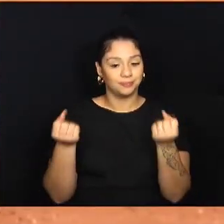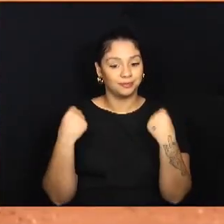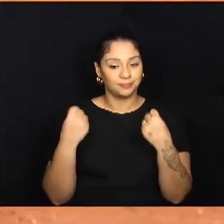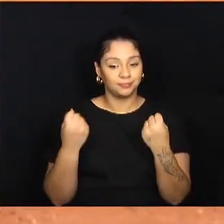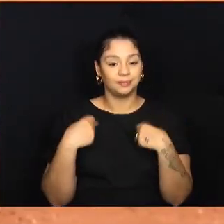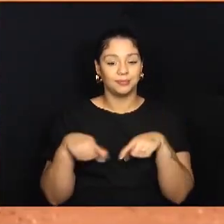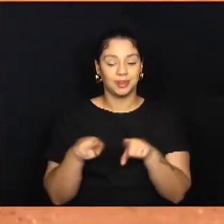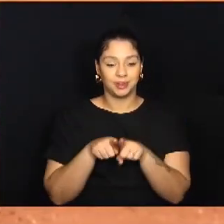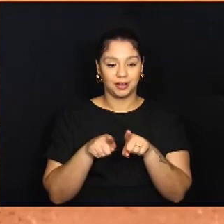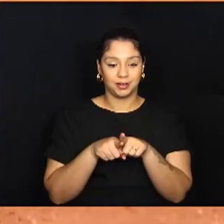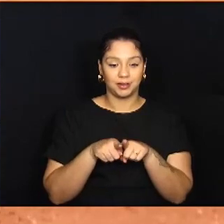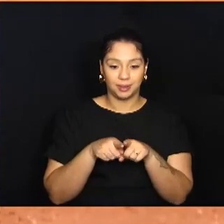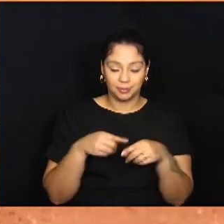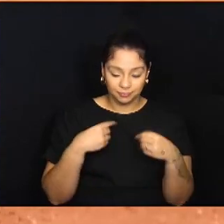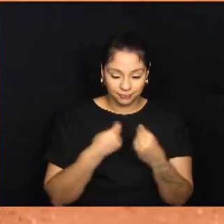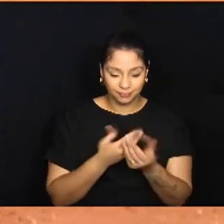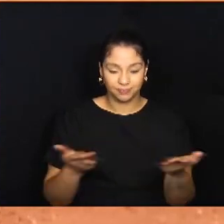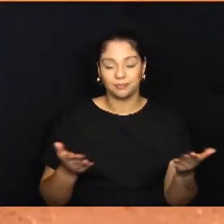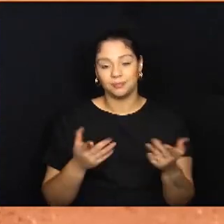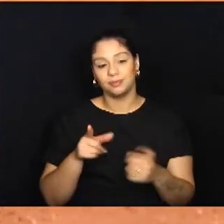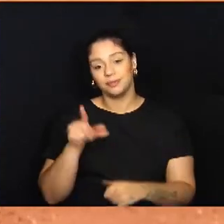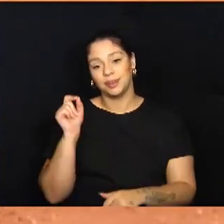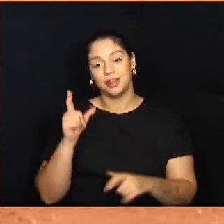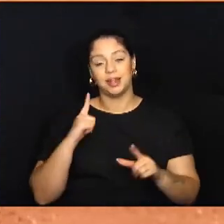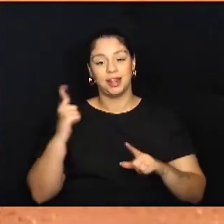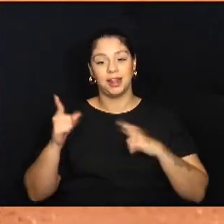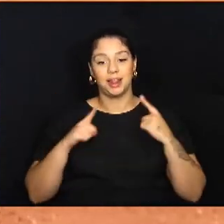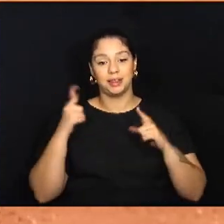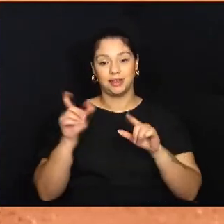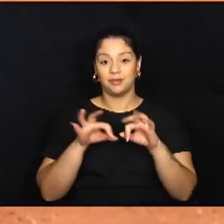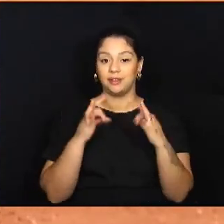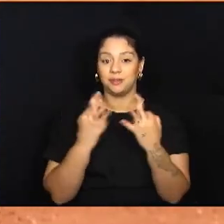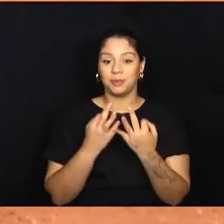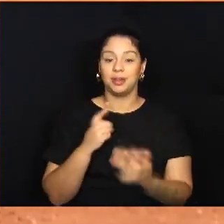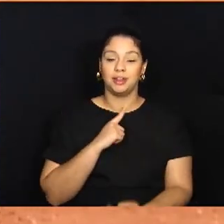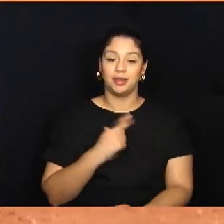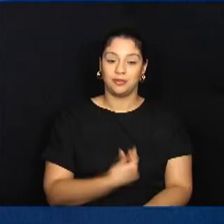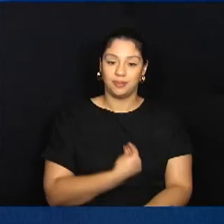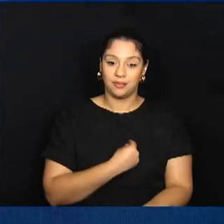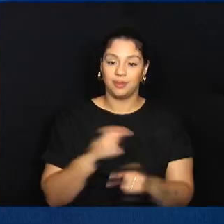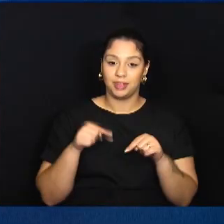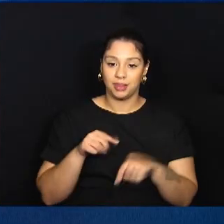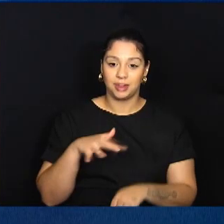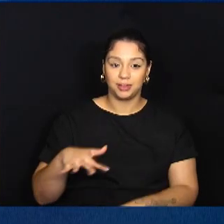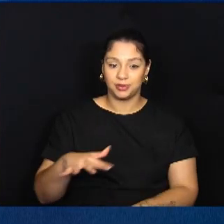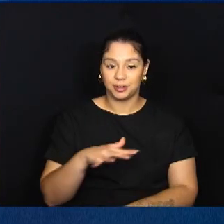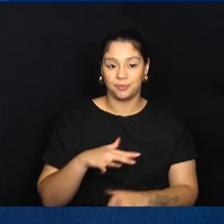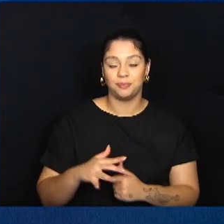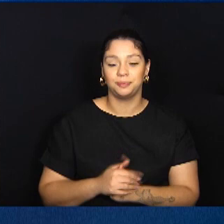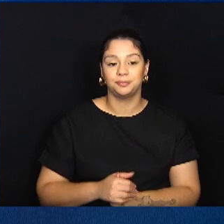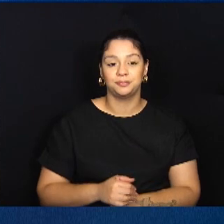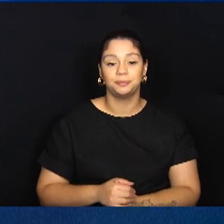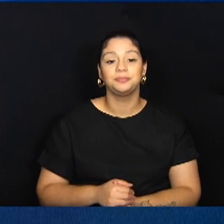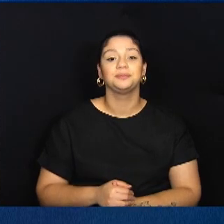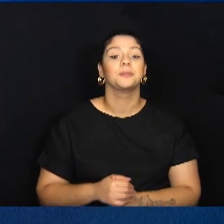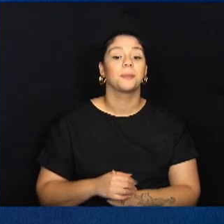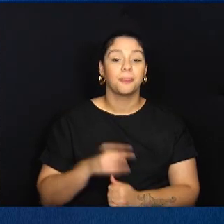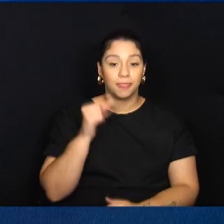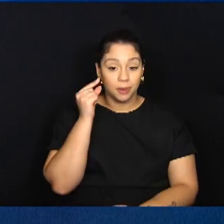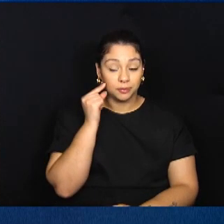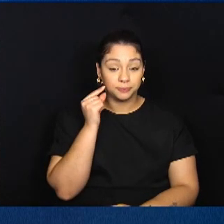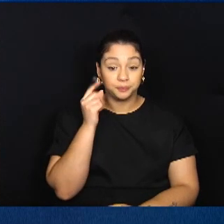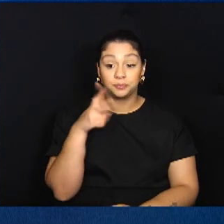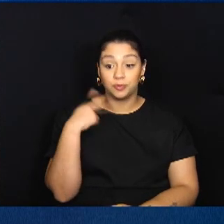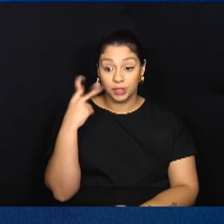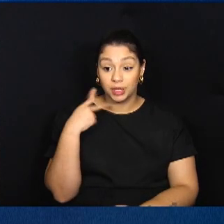e também proporcionar opções de lazer para as famílias que vivem aqui na região. Ainda de acordo com o vereador, as